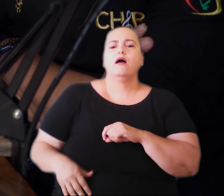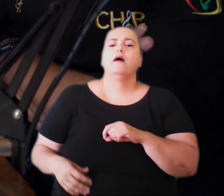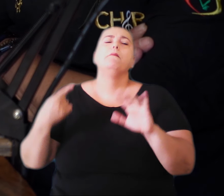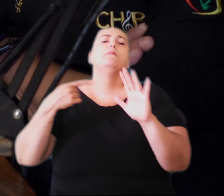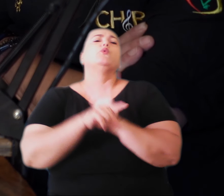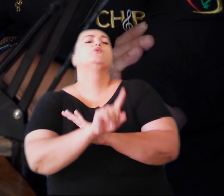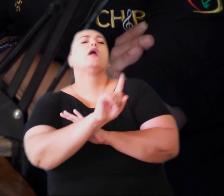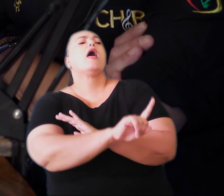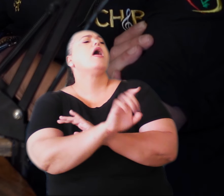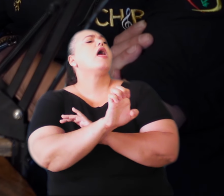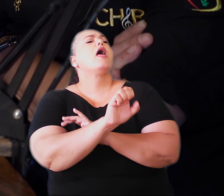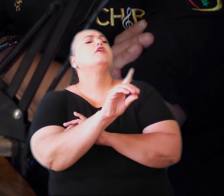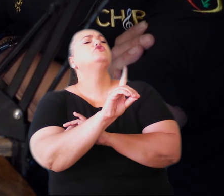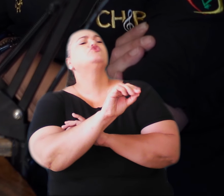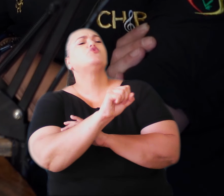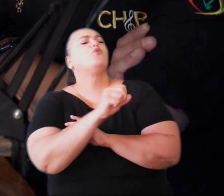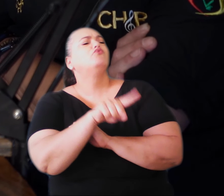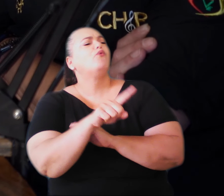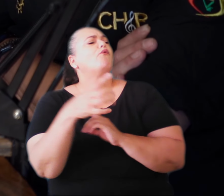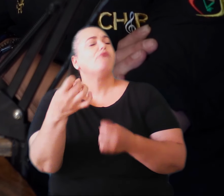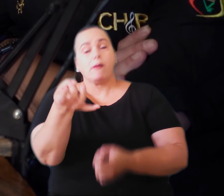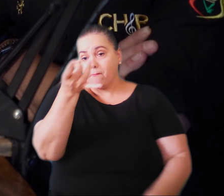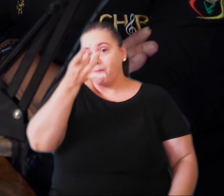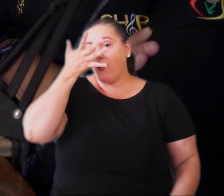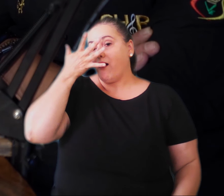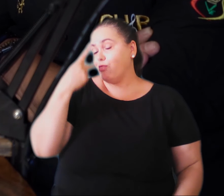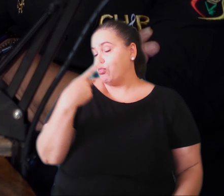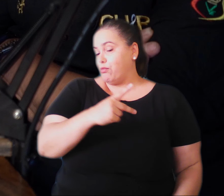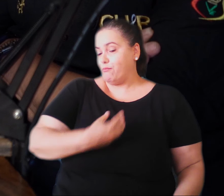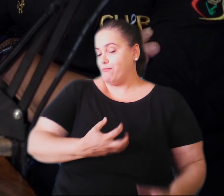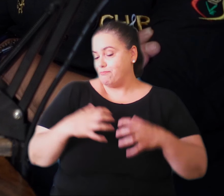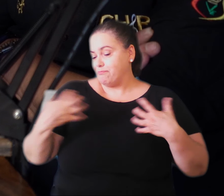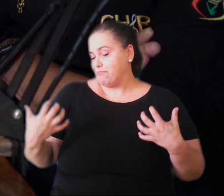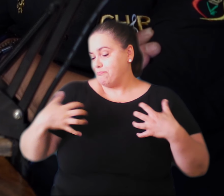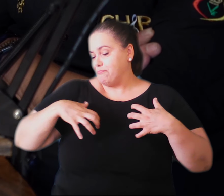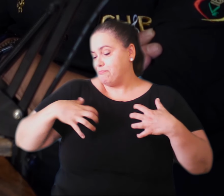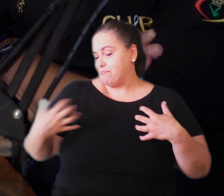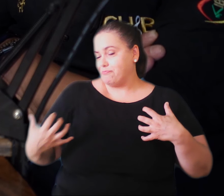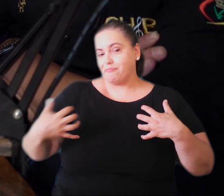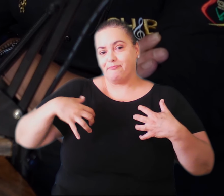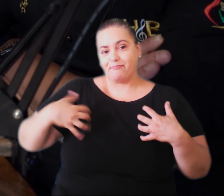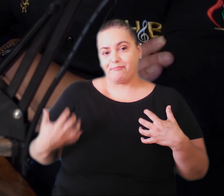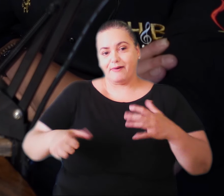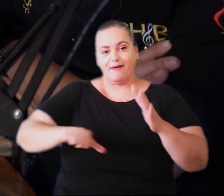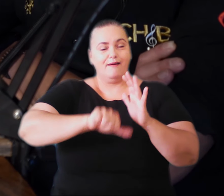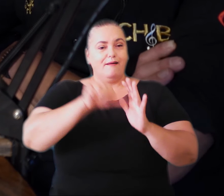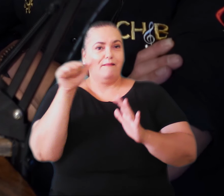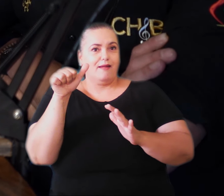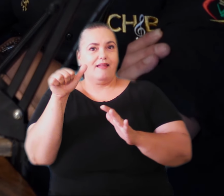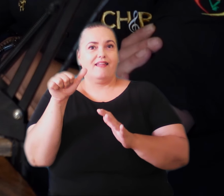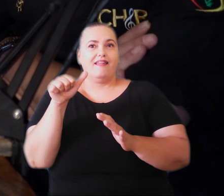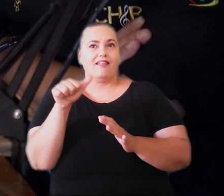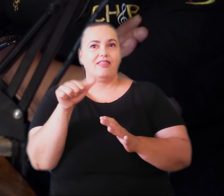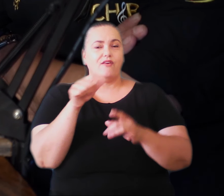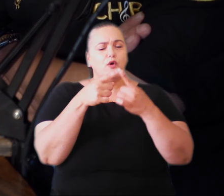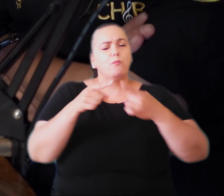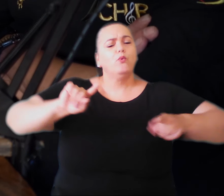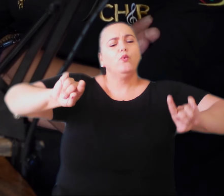pergunto até hoje, em quem você se inspirou as primeiras vezes que você tocou baile, tirou